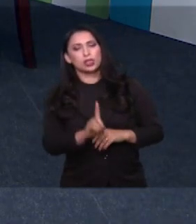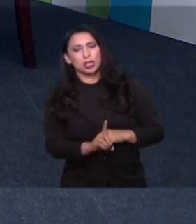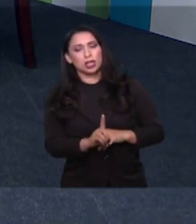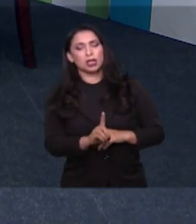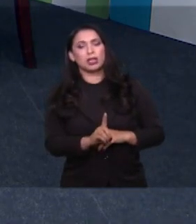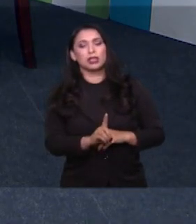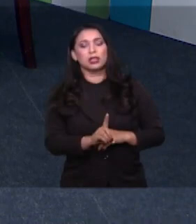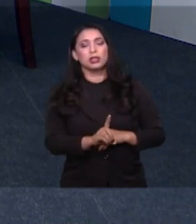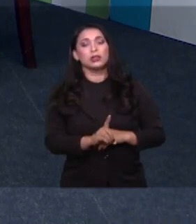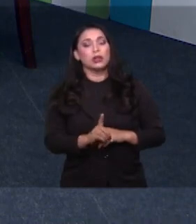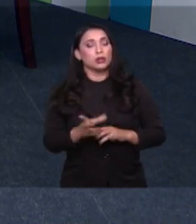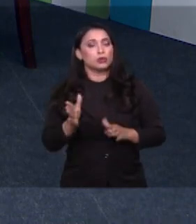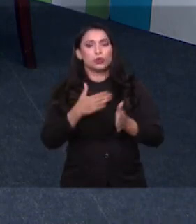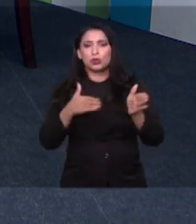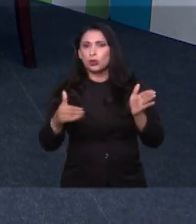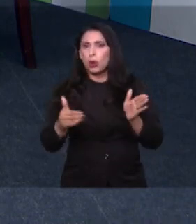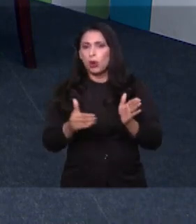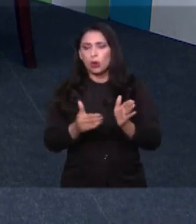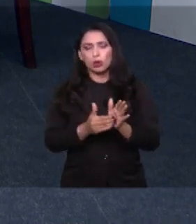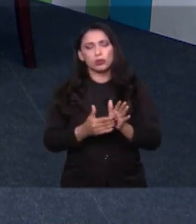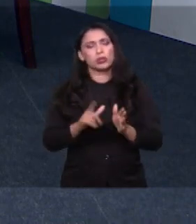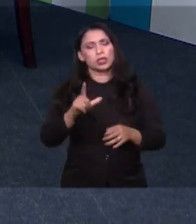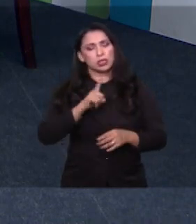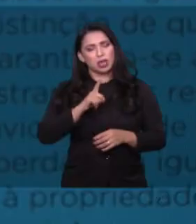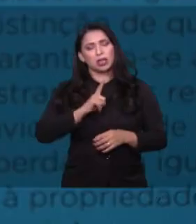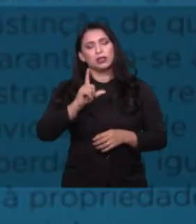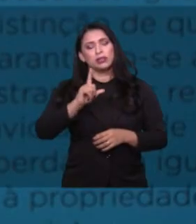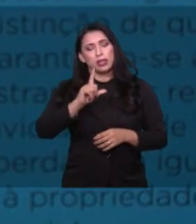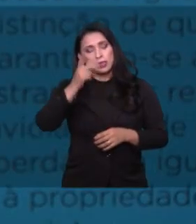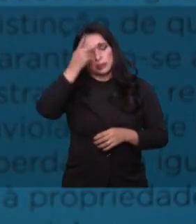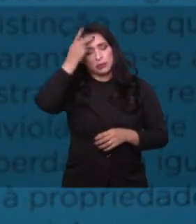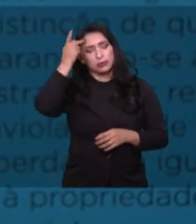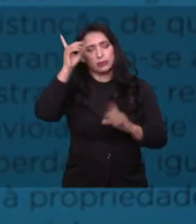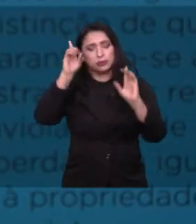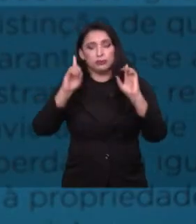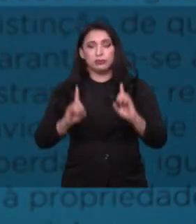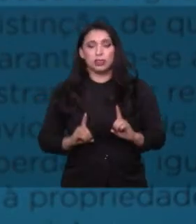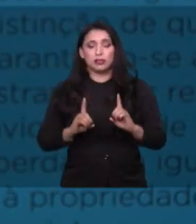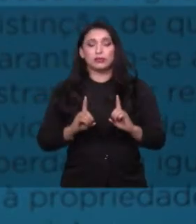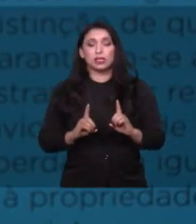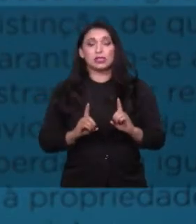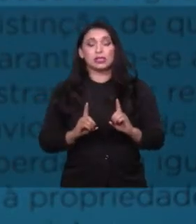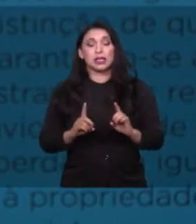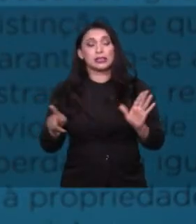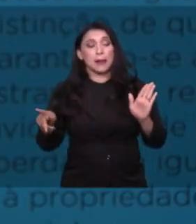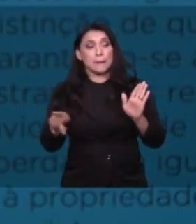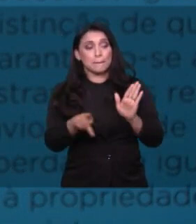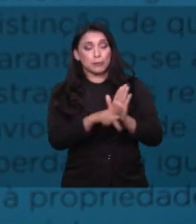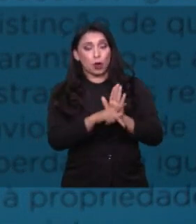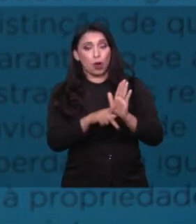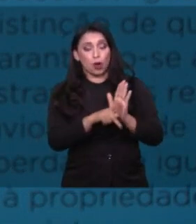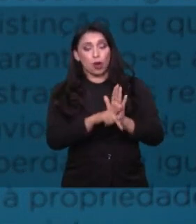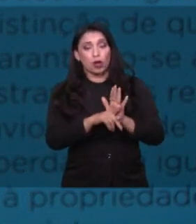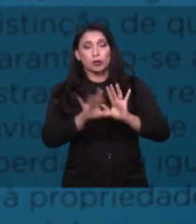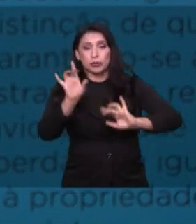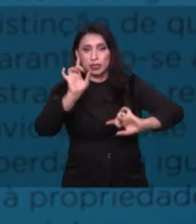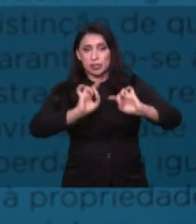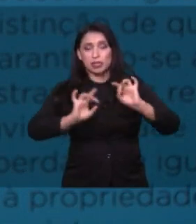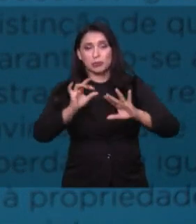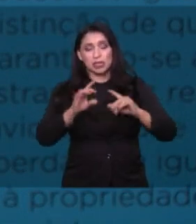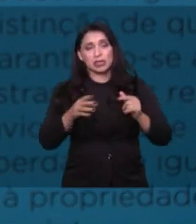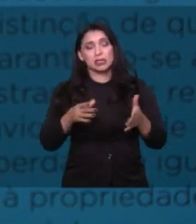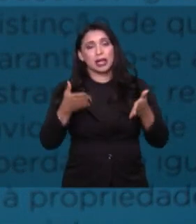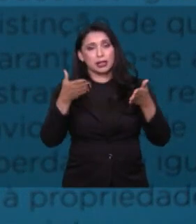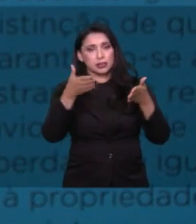são concedidos às pessoas com deficiência e mais aqueles que são específicos da sua